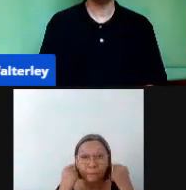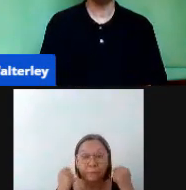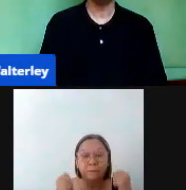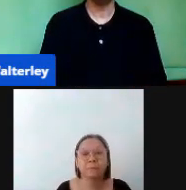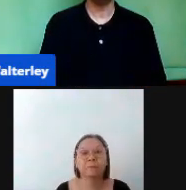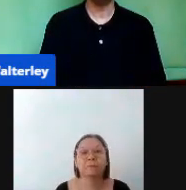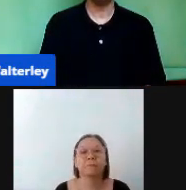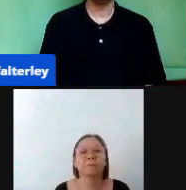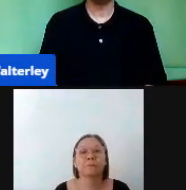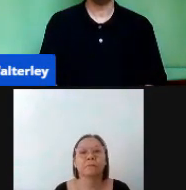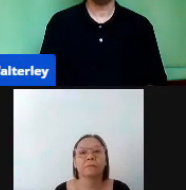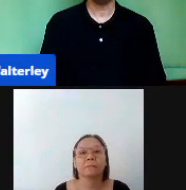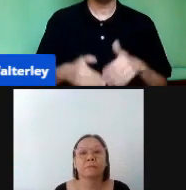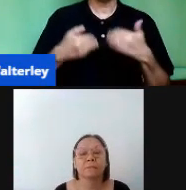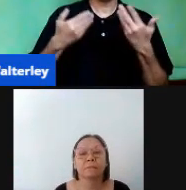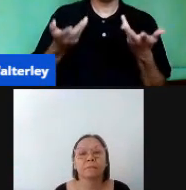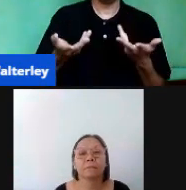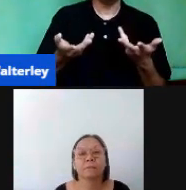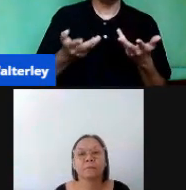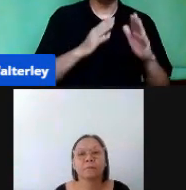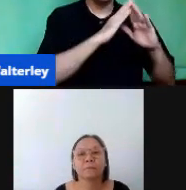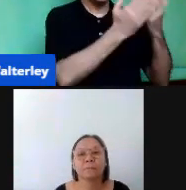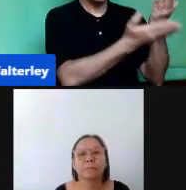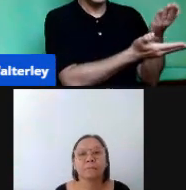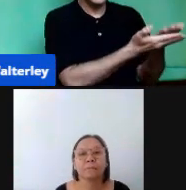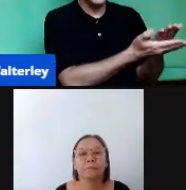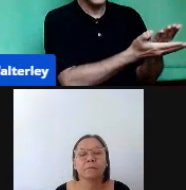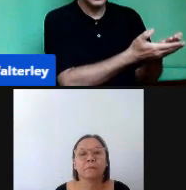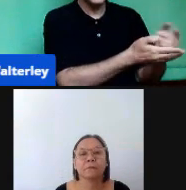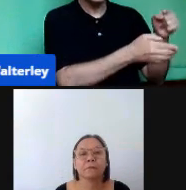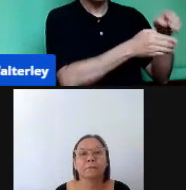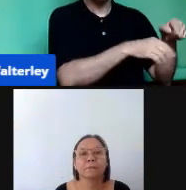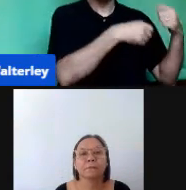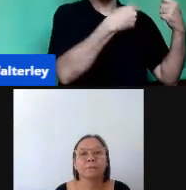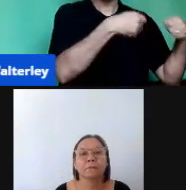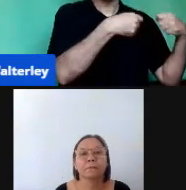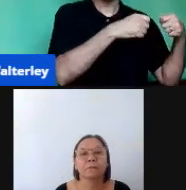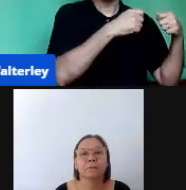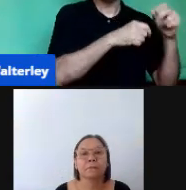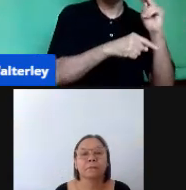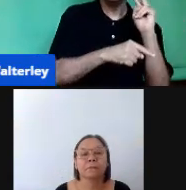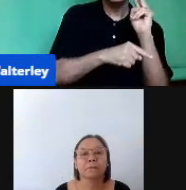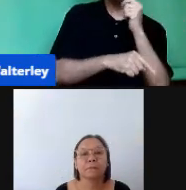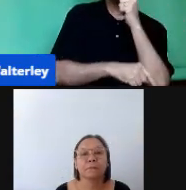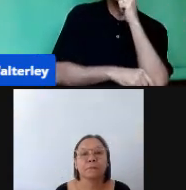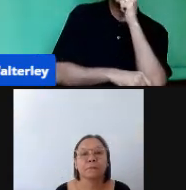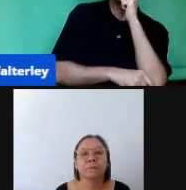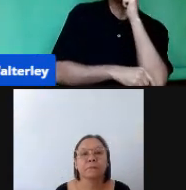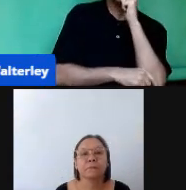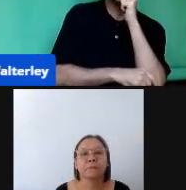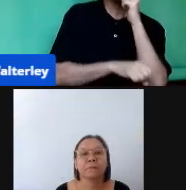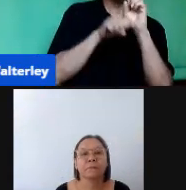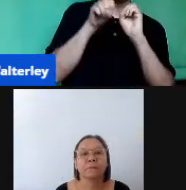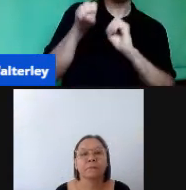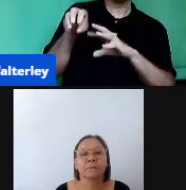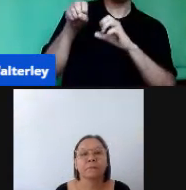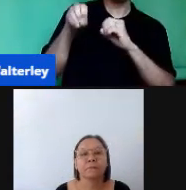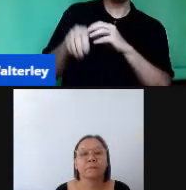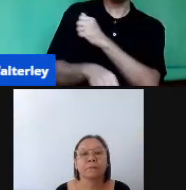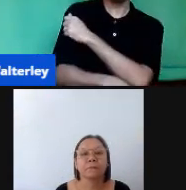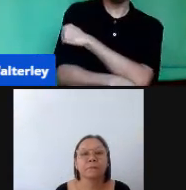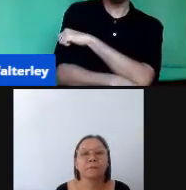enfim, elas têm um papel nisso de tentar manter a norma vigente e a escola, infelizmente, é uma